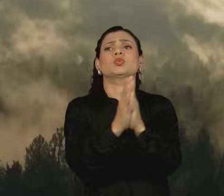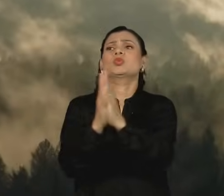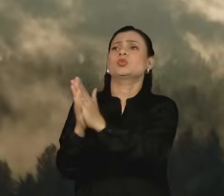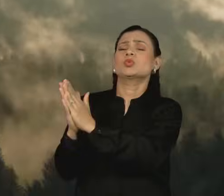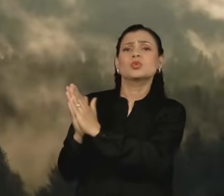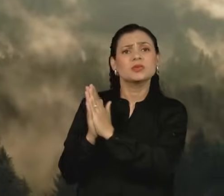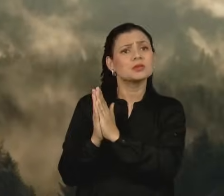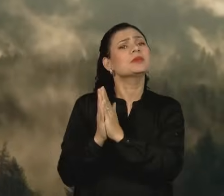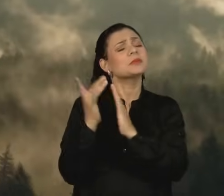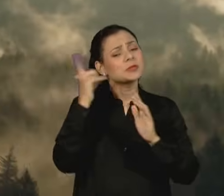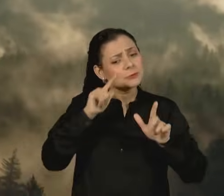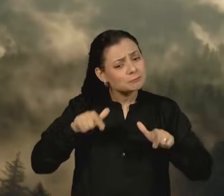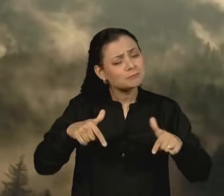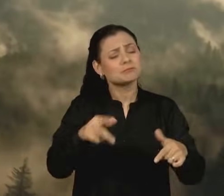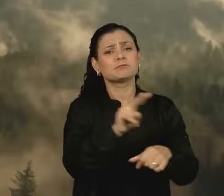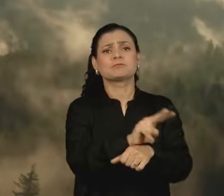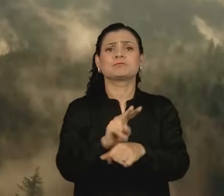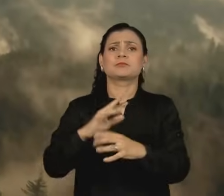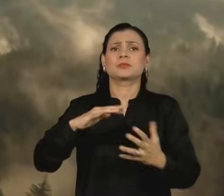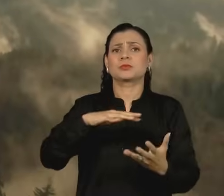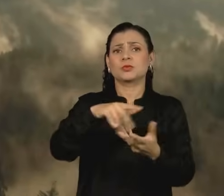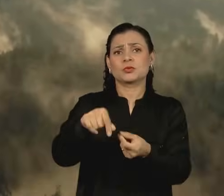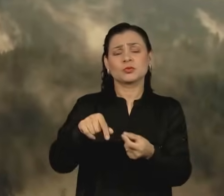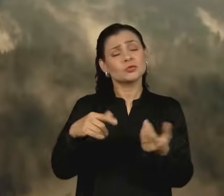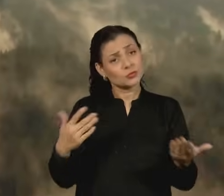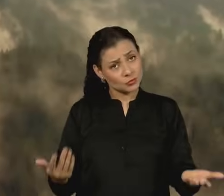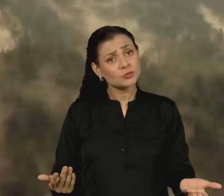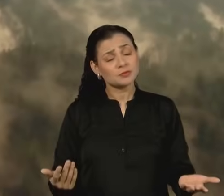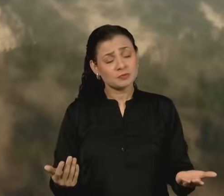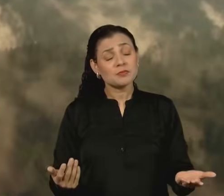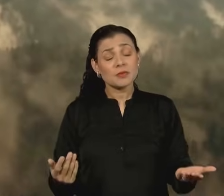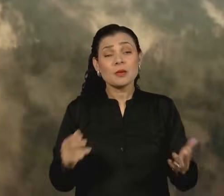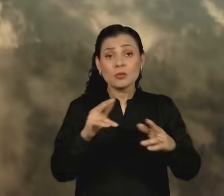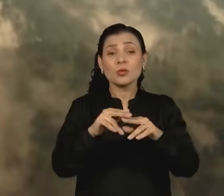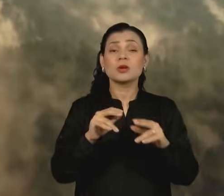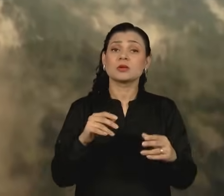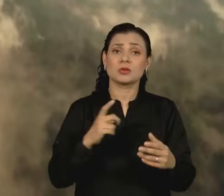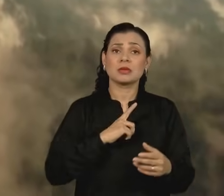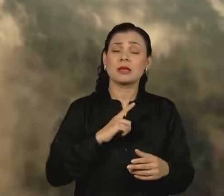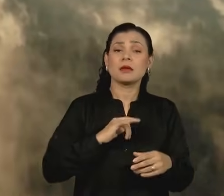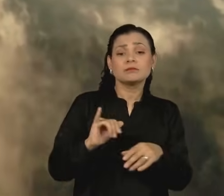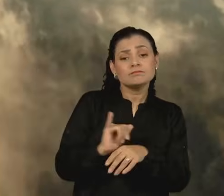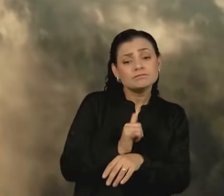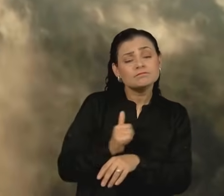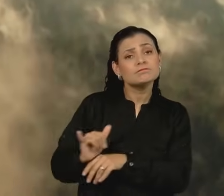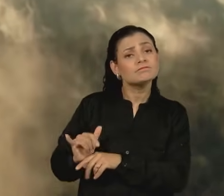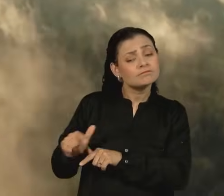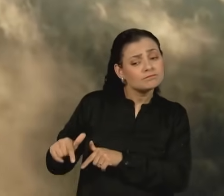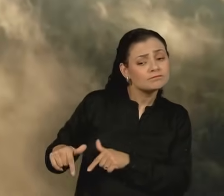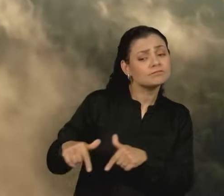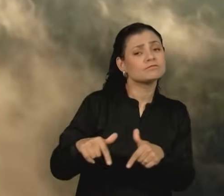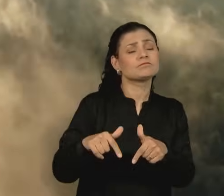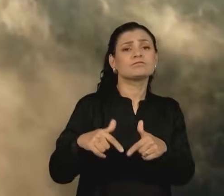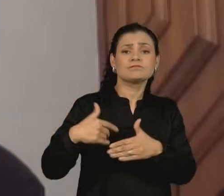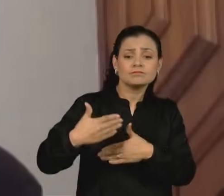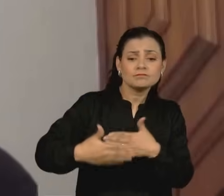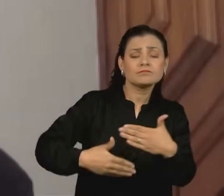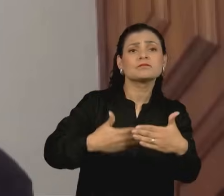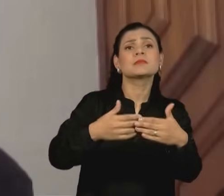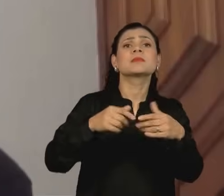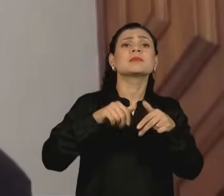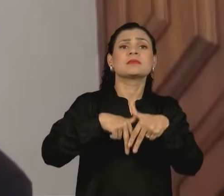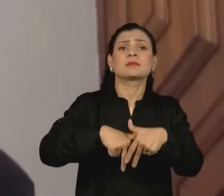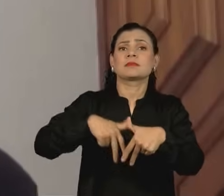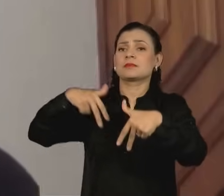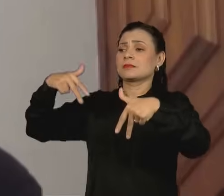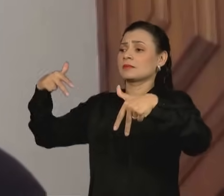autoridades e para as pessoas que estão ao nosso redor, né? Então, devem ter caminhos e alternativas nesse caminho de